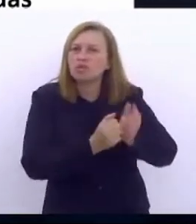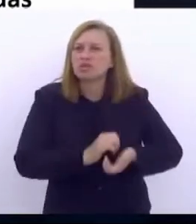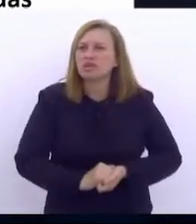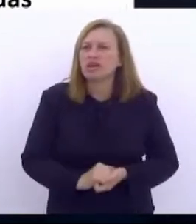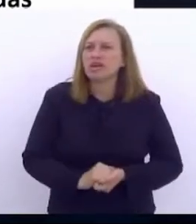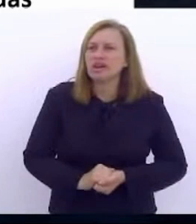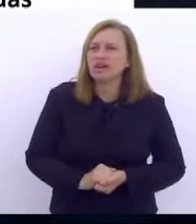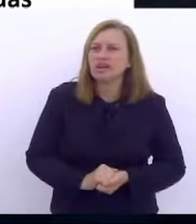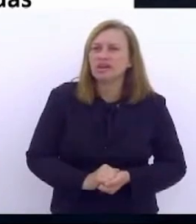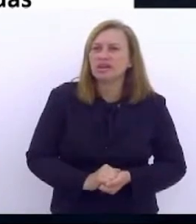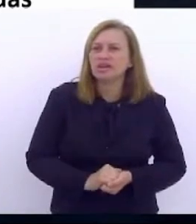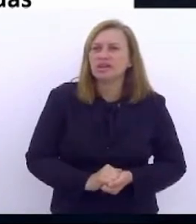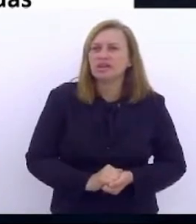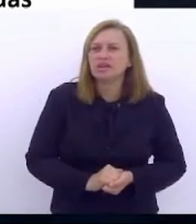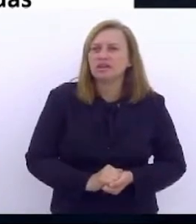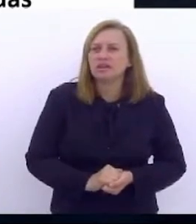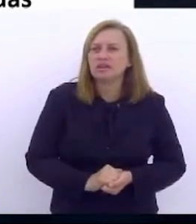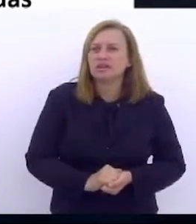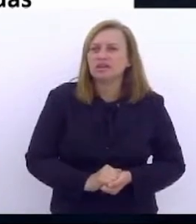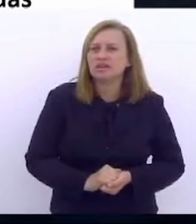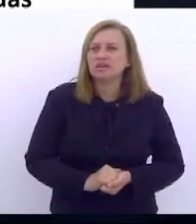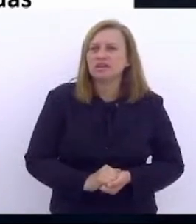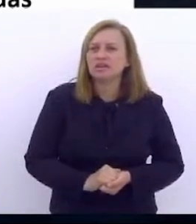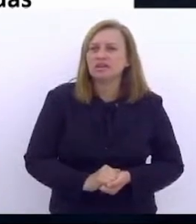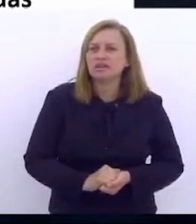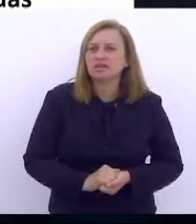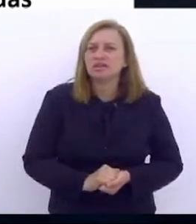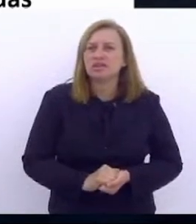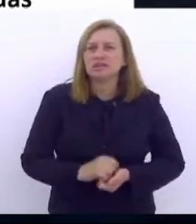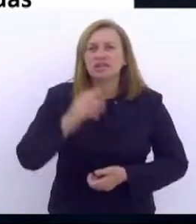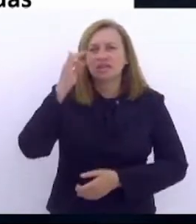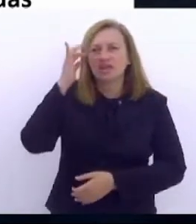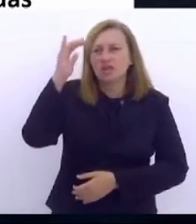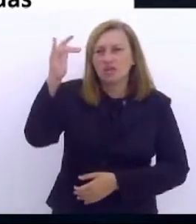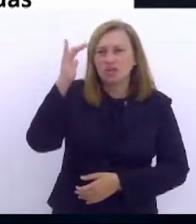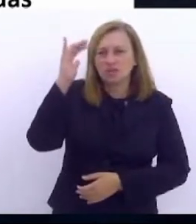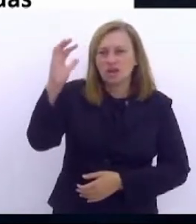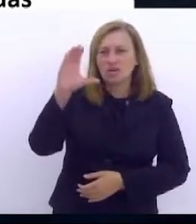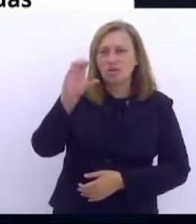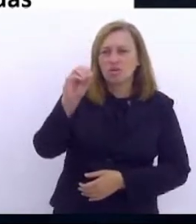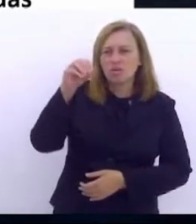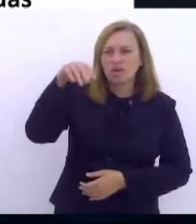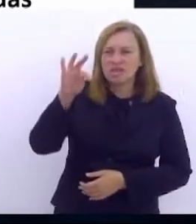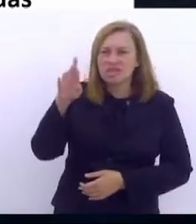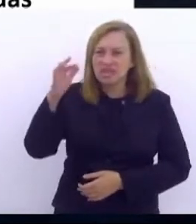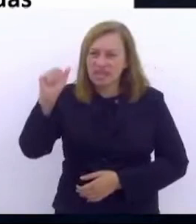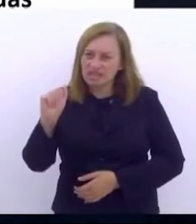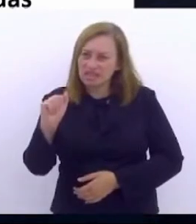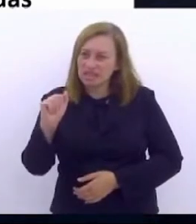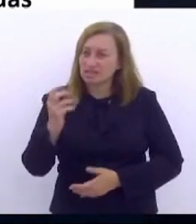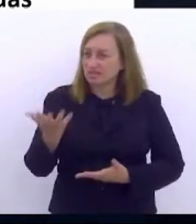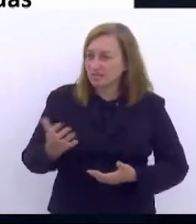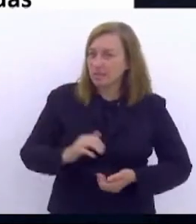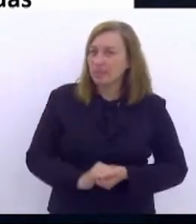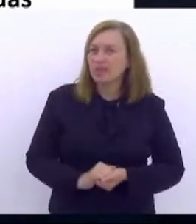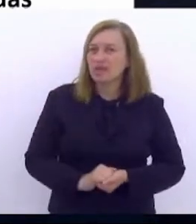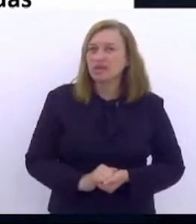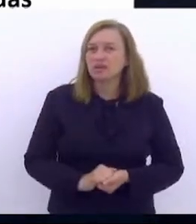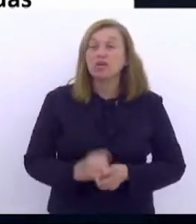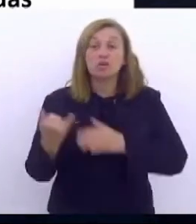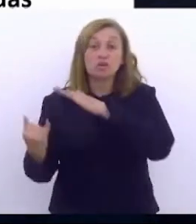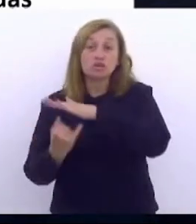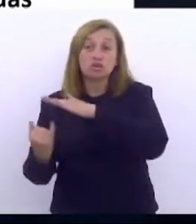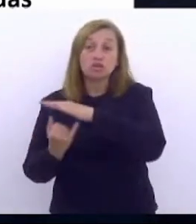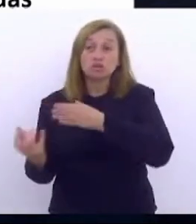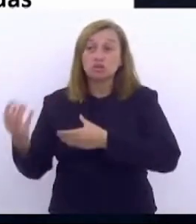Se alguém me falar que eu sou teórico da conspiração, vou dizer que é teórico da coincidência, né? É muita coincidência um instituto que